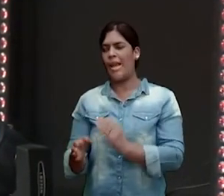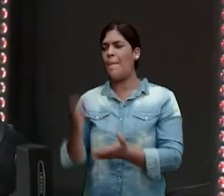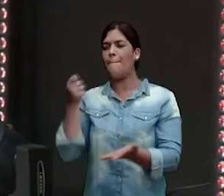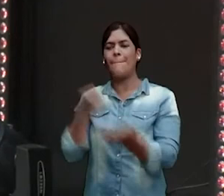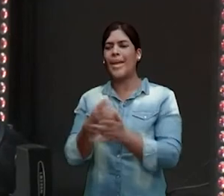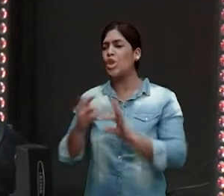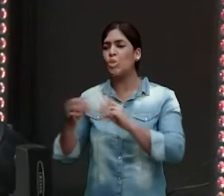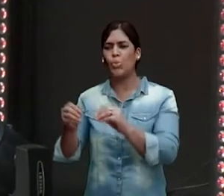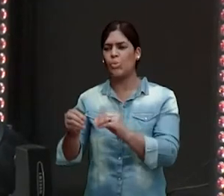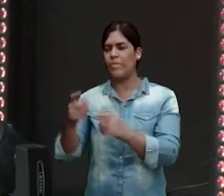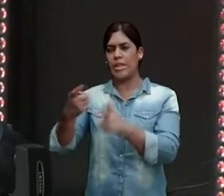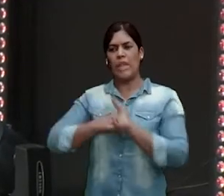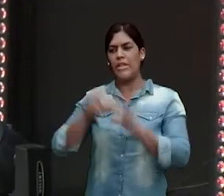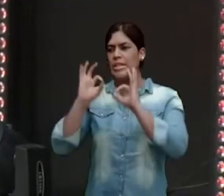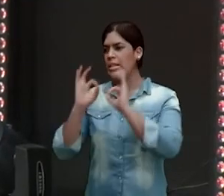zerada